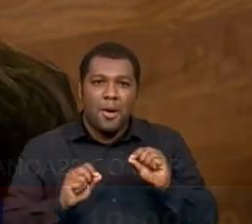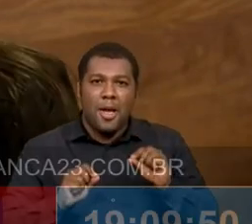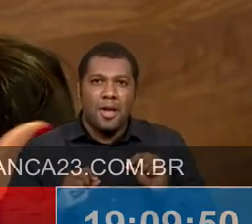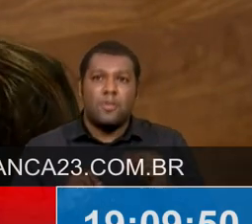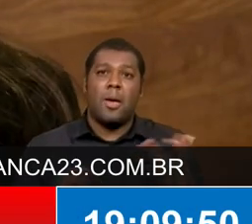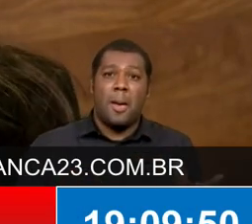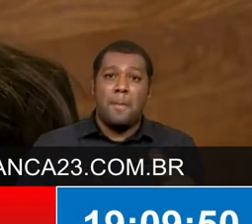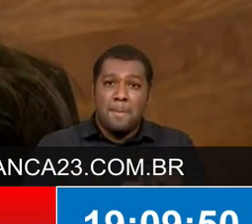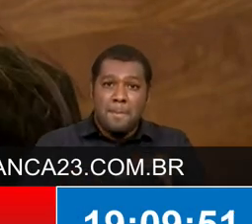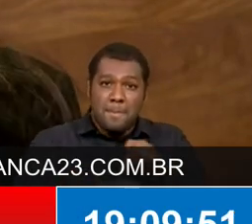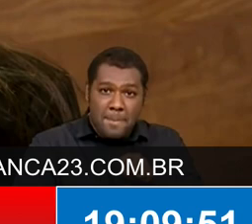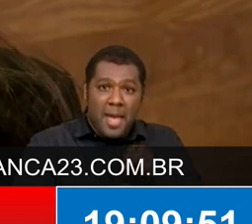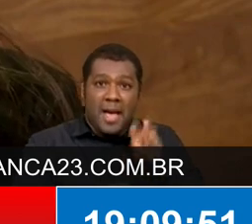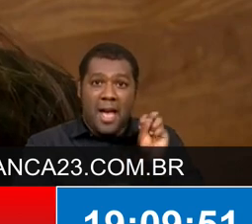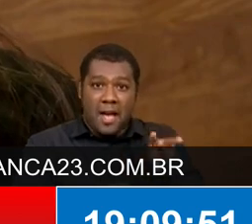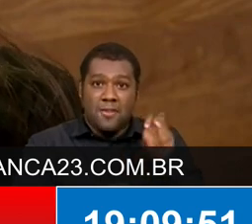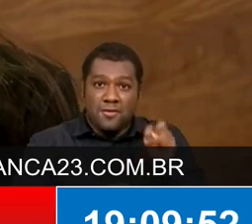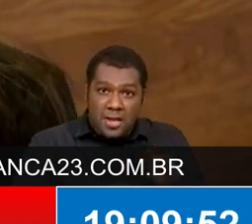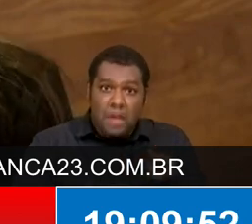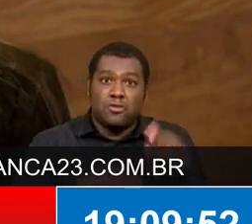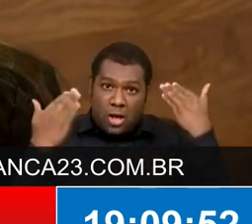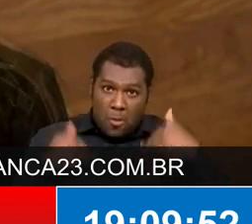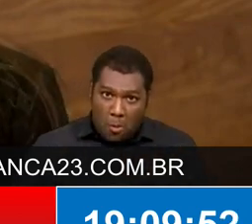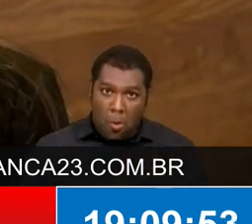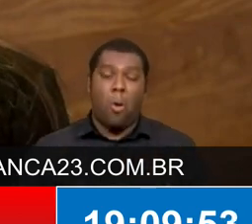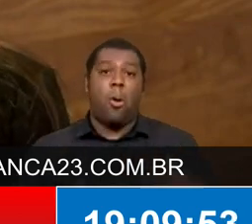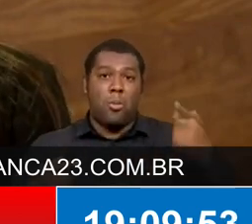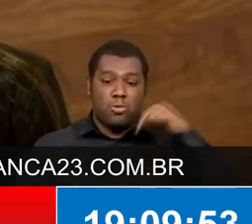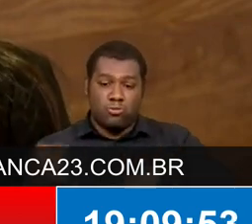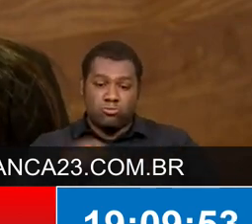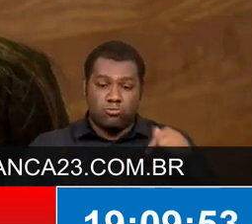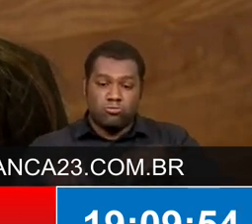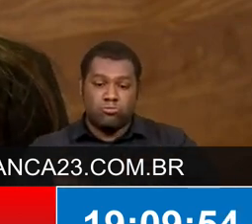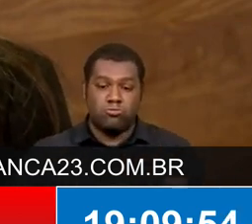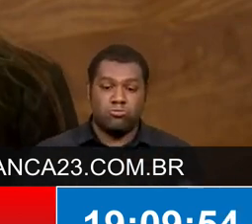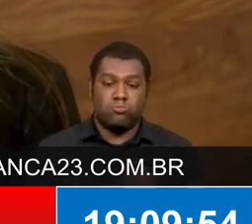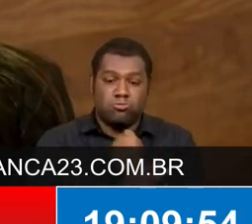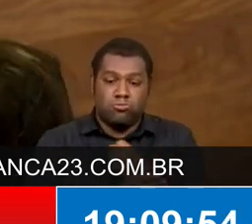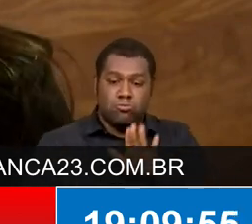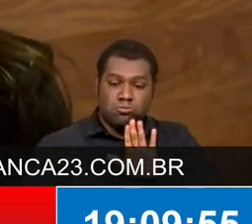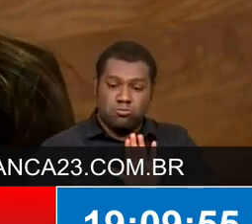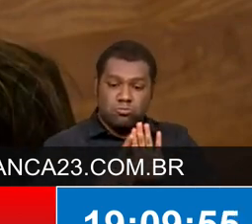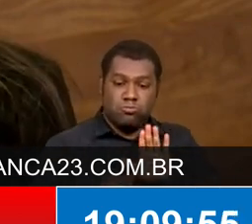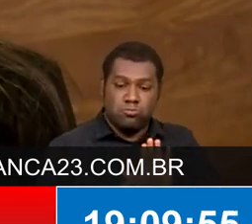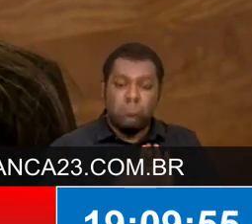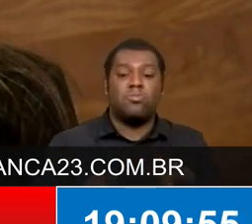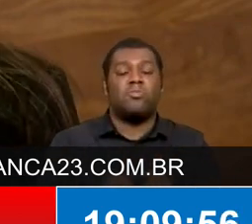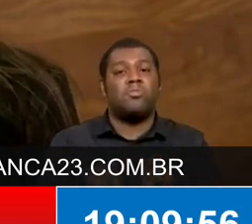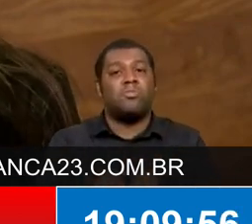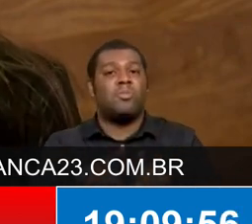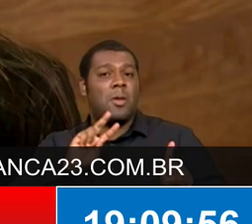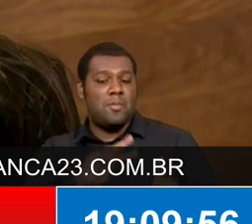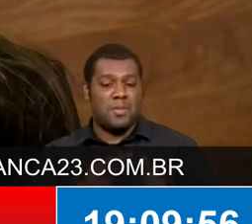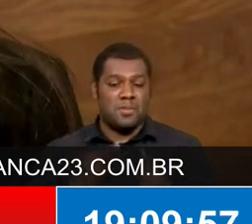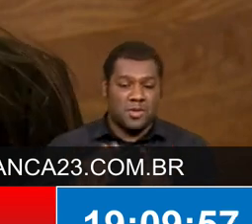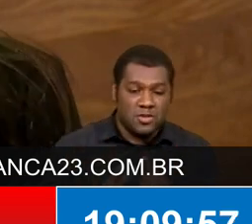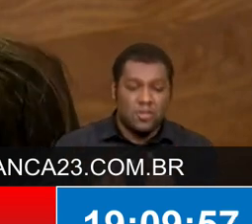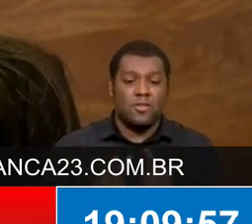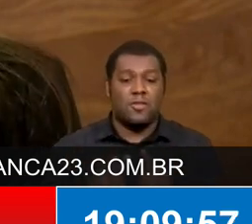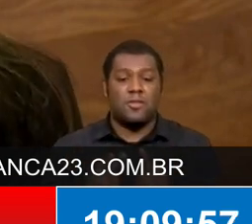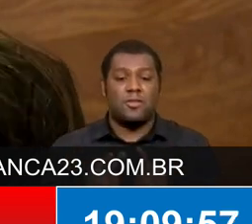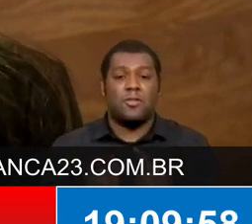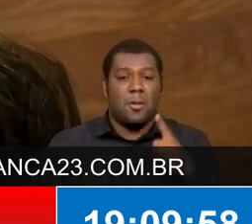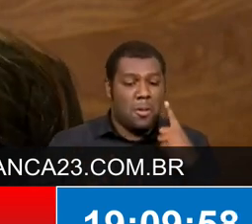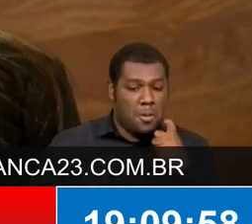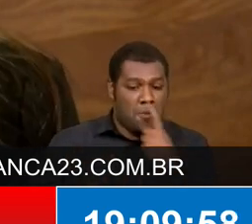em contato pelas vias respiratórias. Então isso é super importante. Além disso, existe uma expectativa de que essas vacinas possam